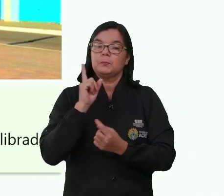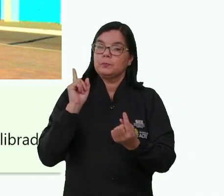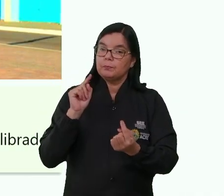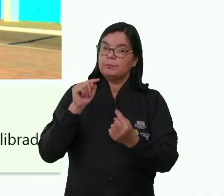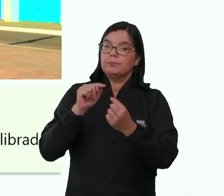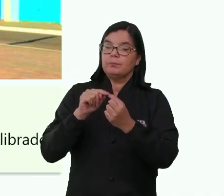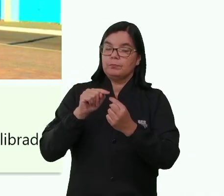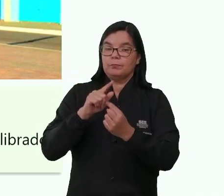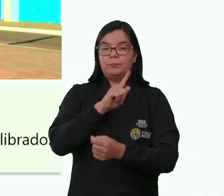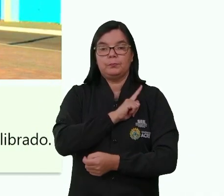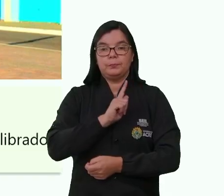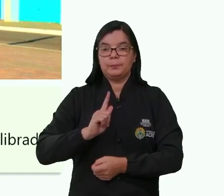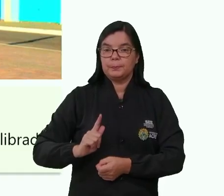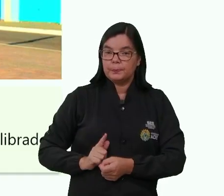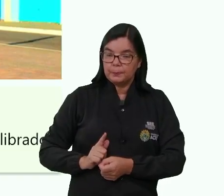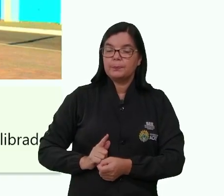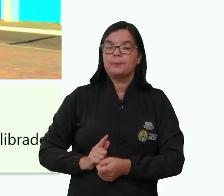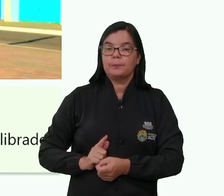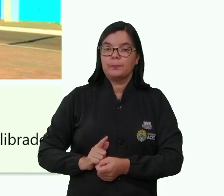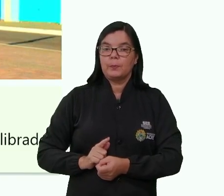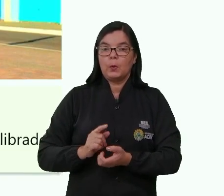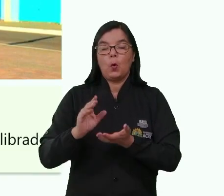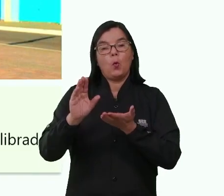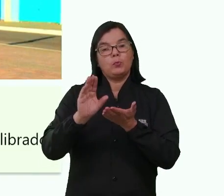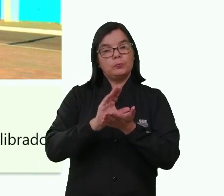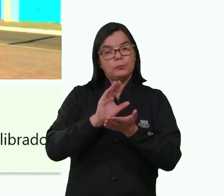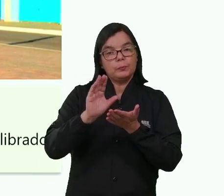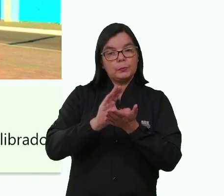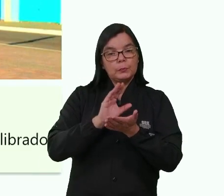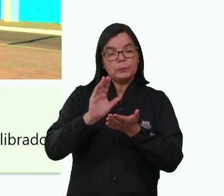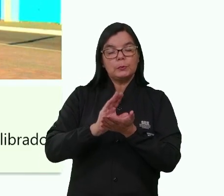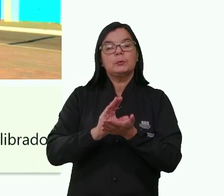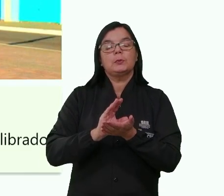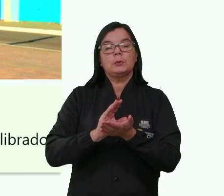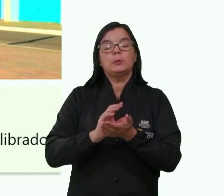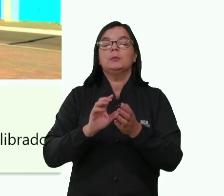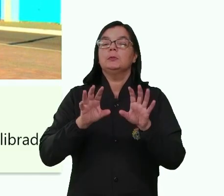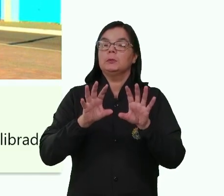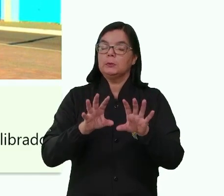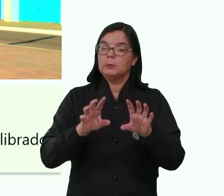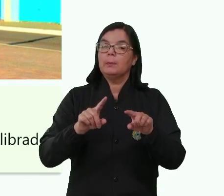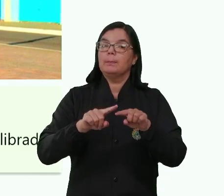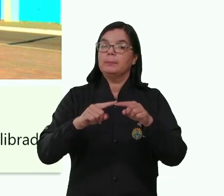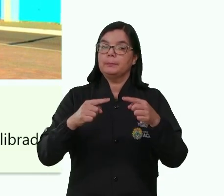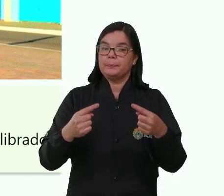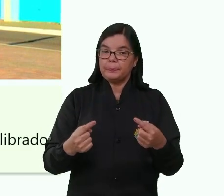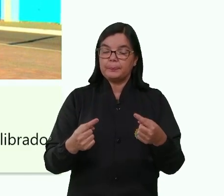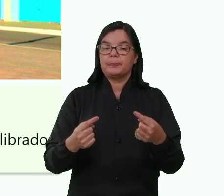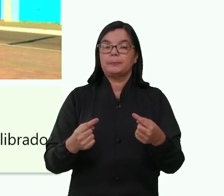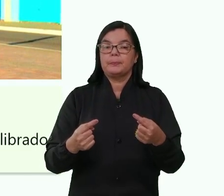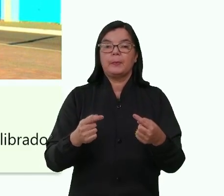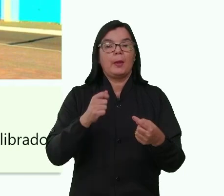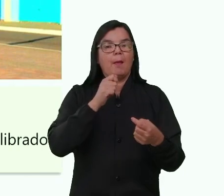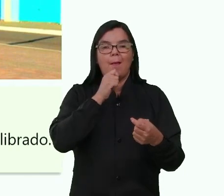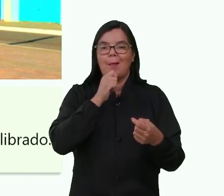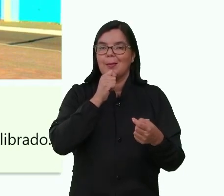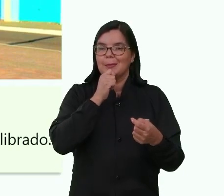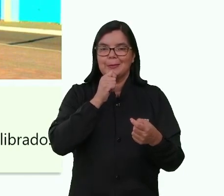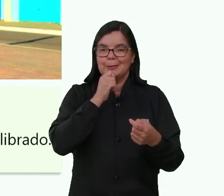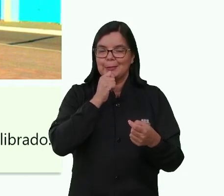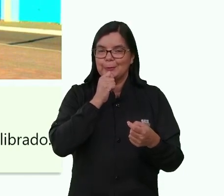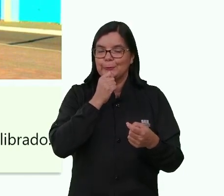intenção, tanto governamental como investimentos dessa natureza, mas isso não foi